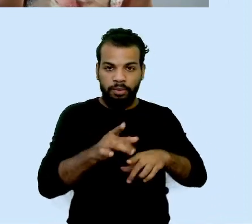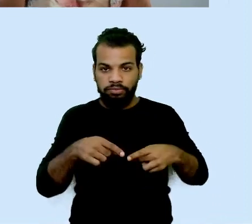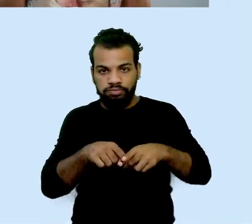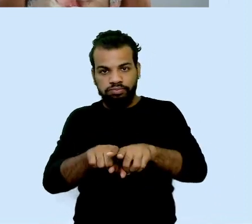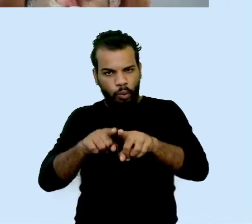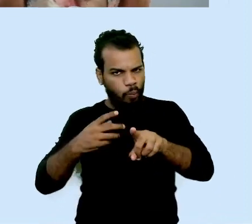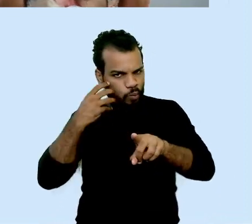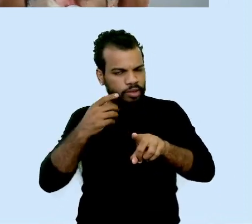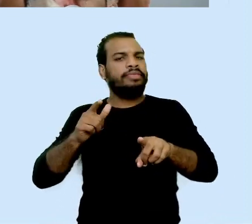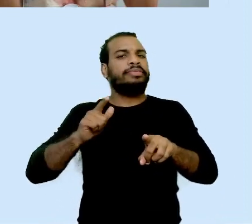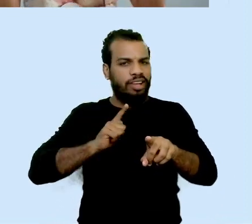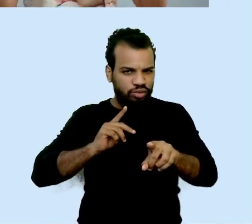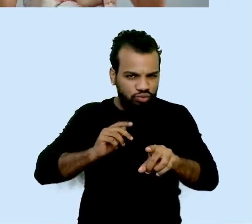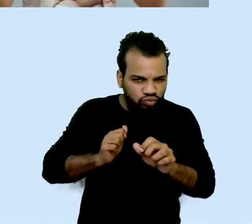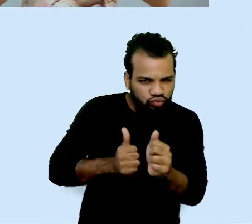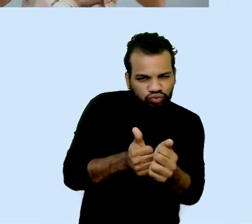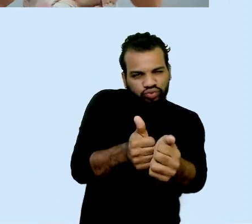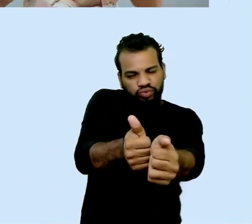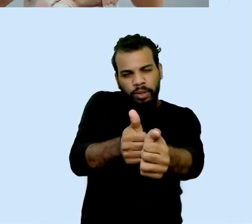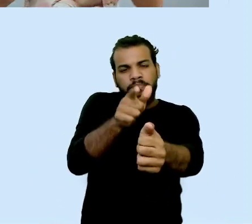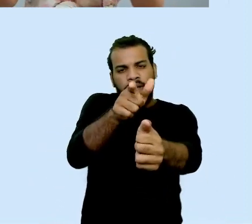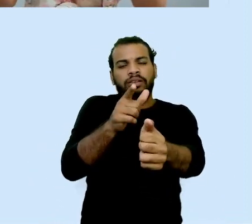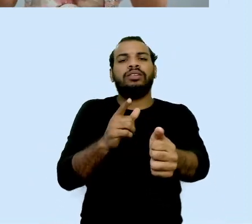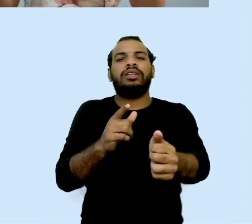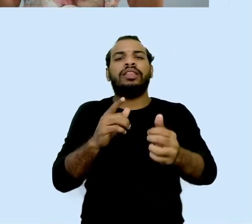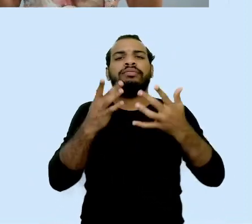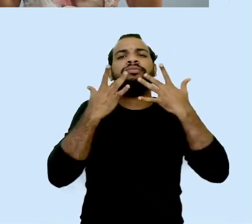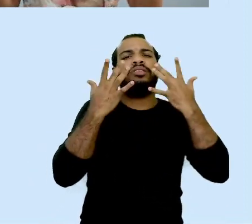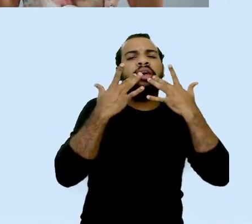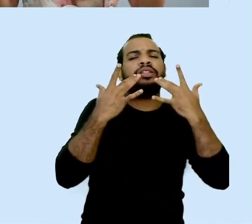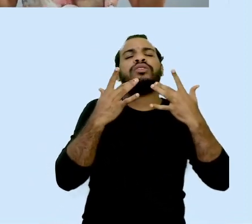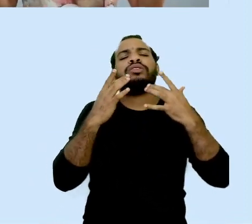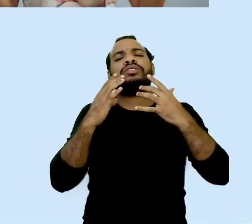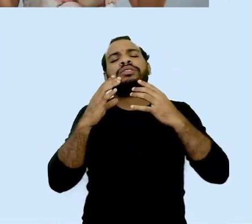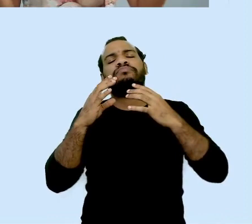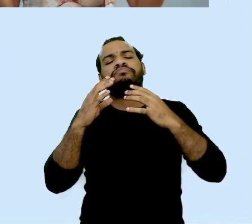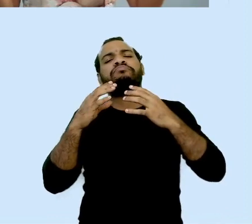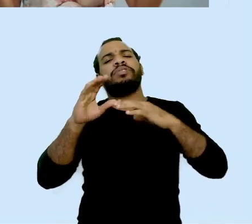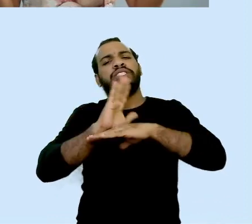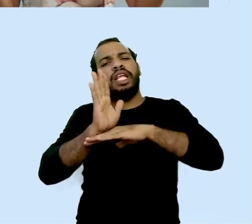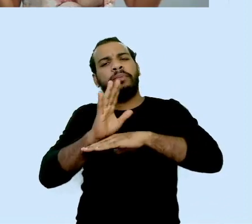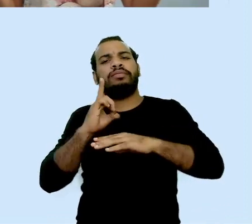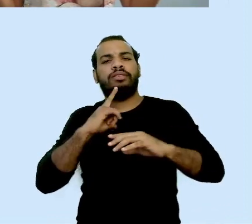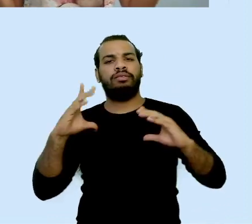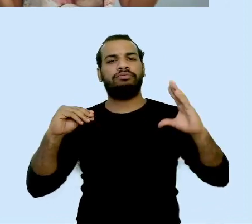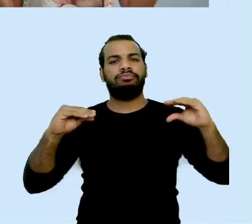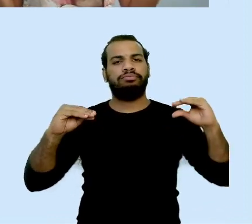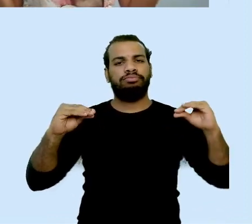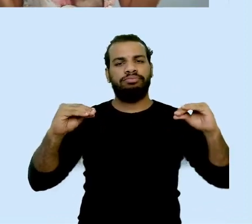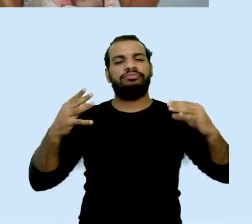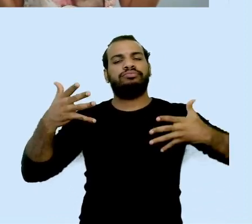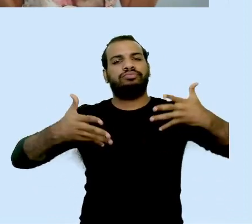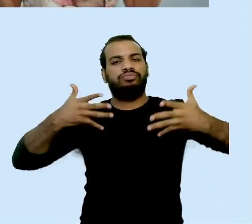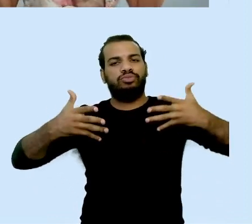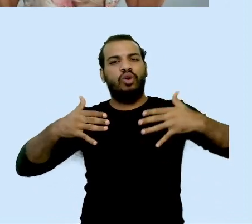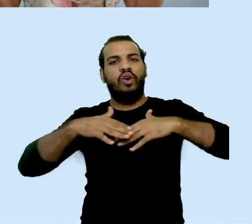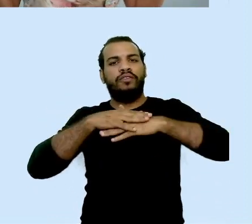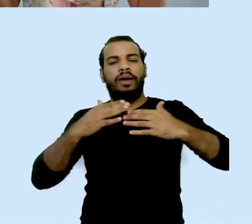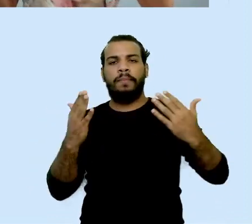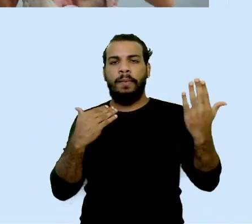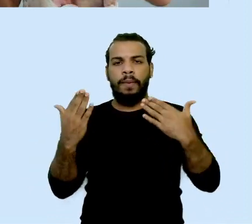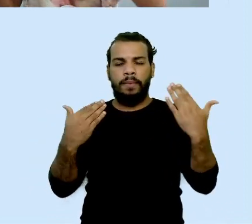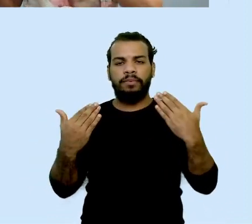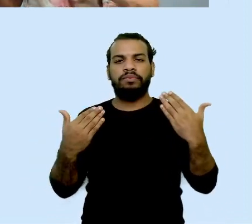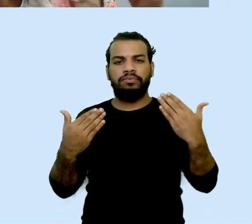música, mas como o teatro e o cinema usa muito diálogo entre personagens, não é? Então, a trilha sonora não vem somente